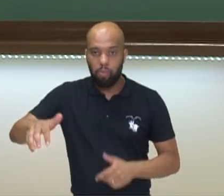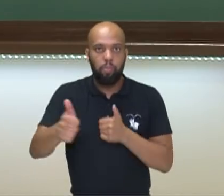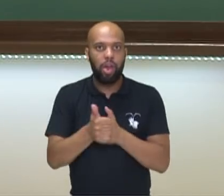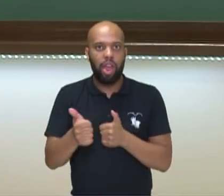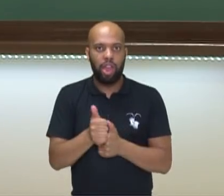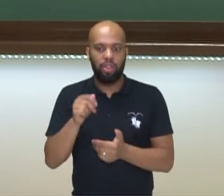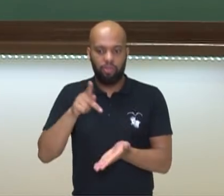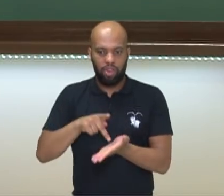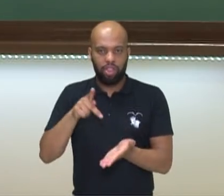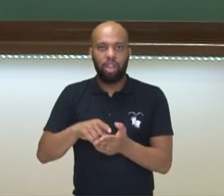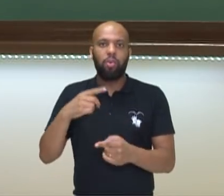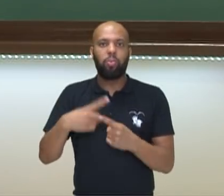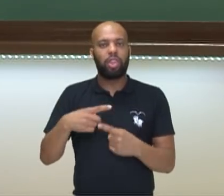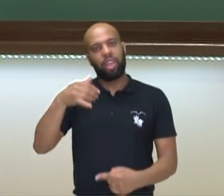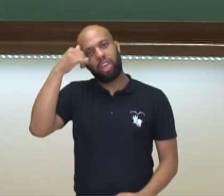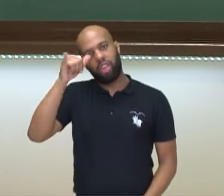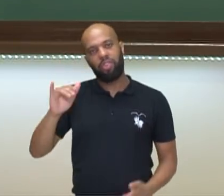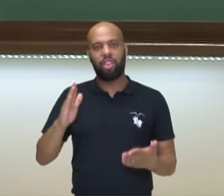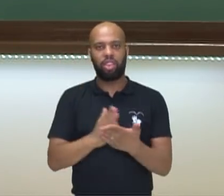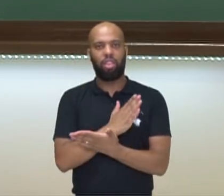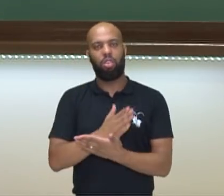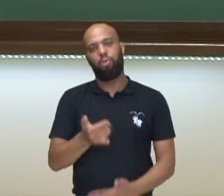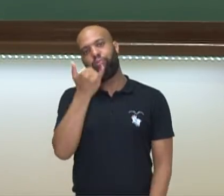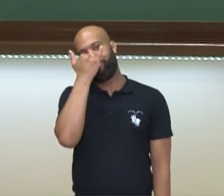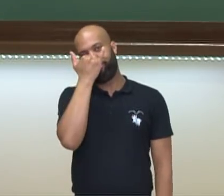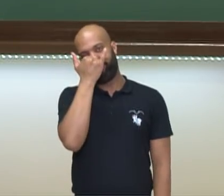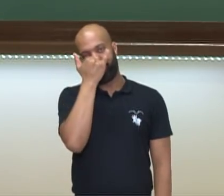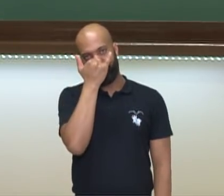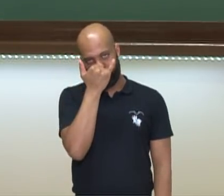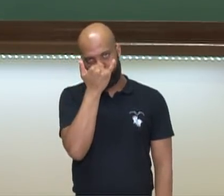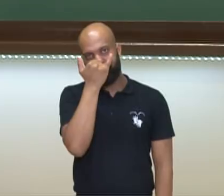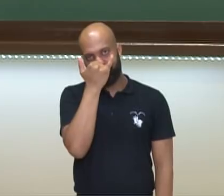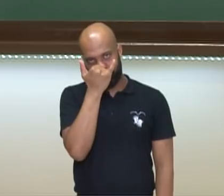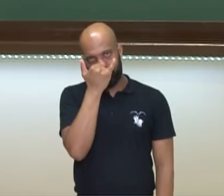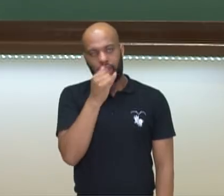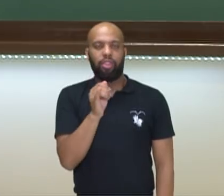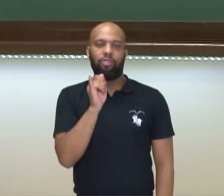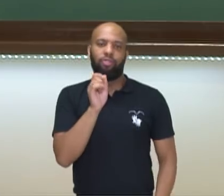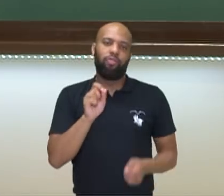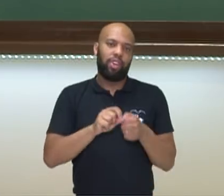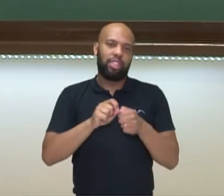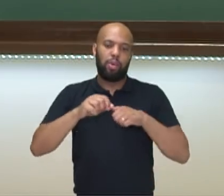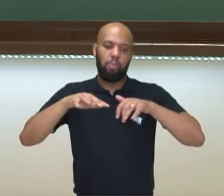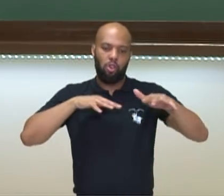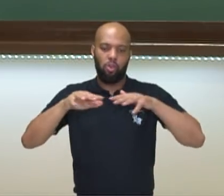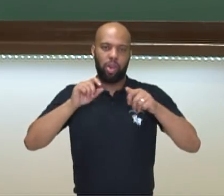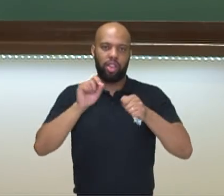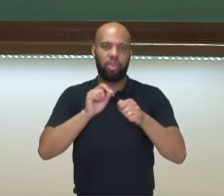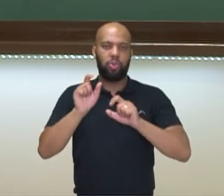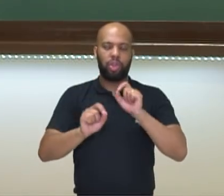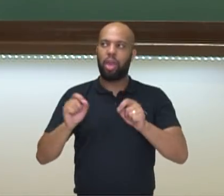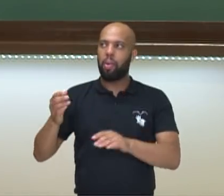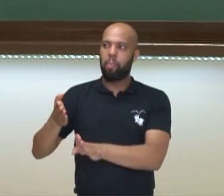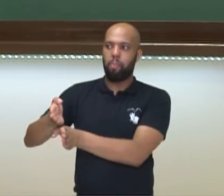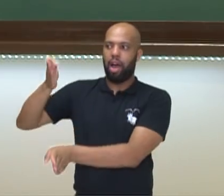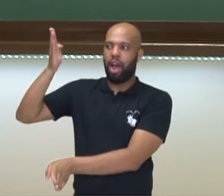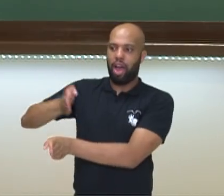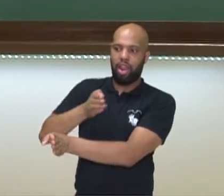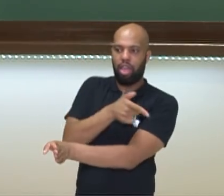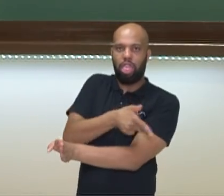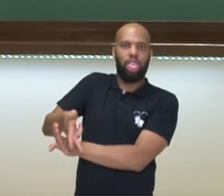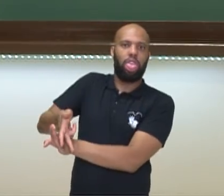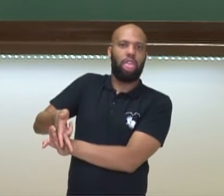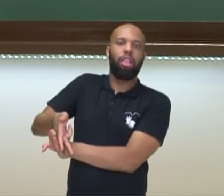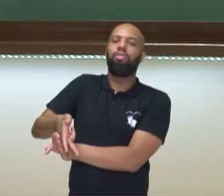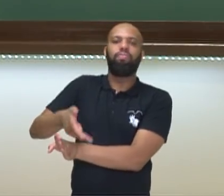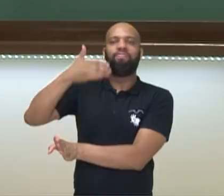no verdadeiro, para evitar algum tipo de acidente, né? Vamos fazer um movimento, acabamos trombando com a parede, porque nós não estamos